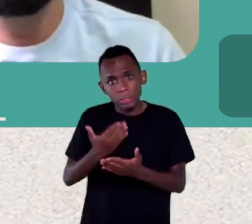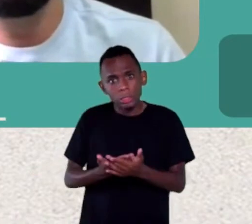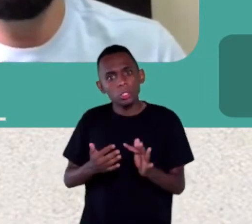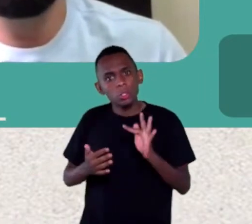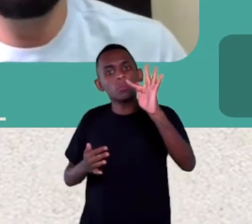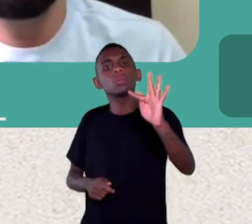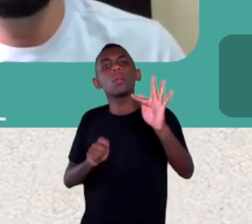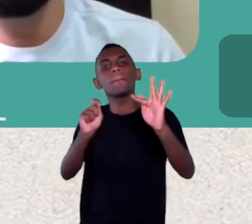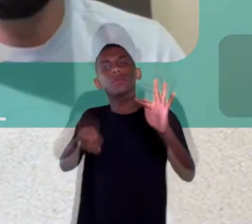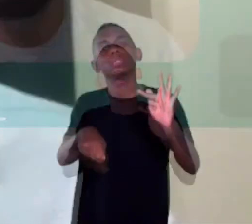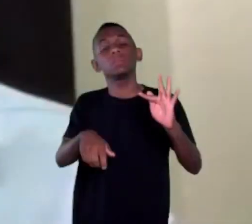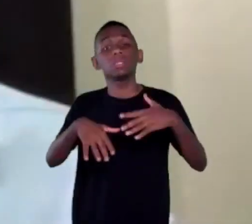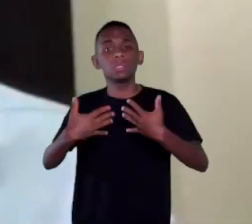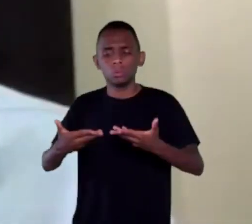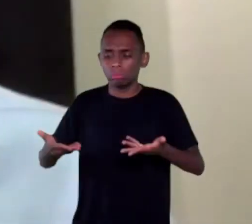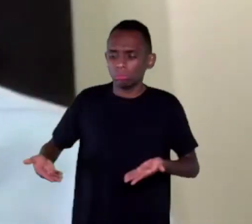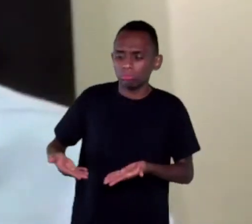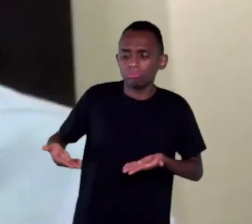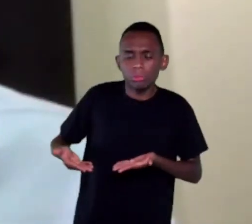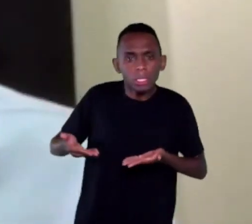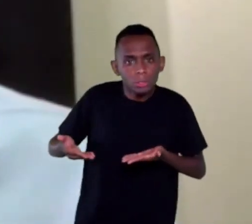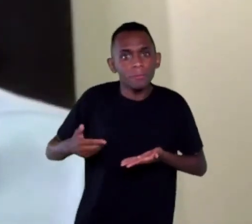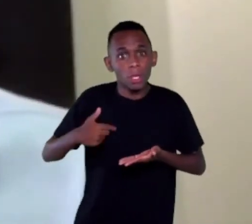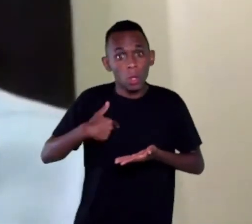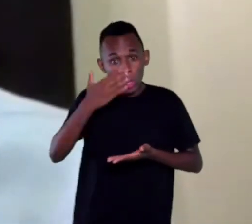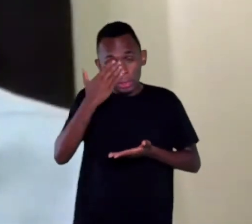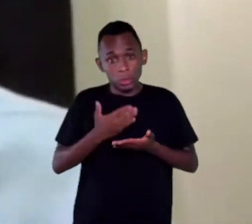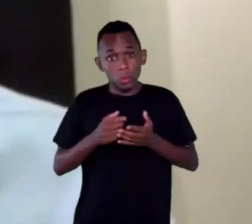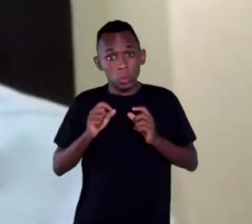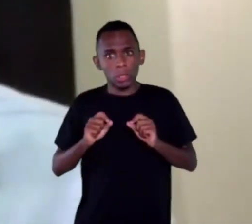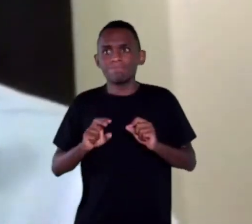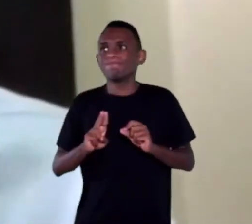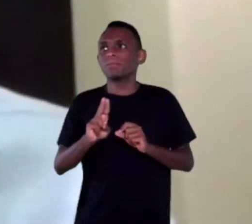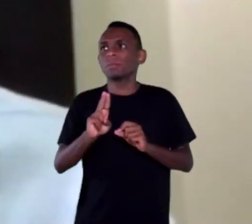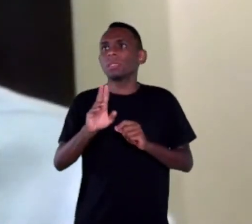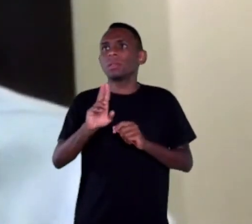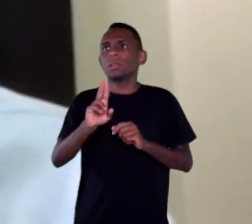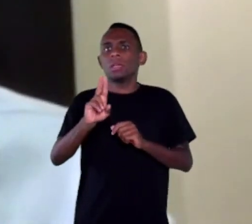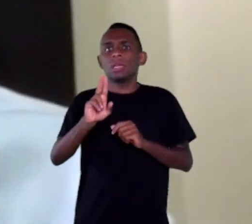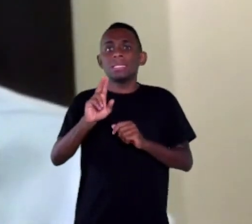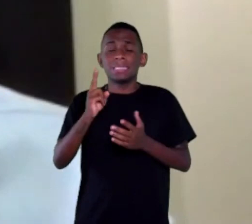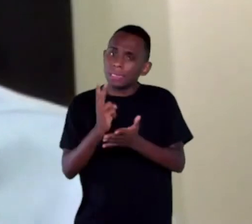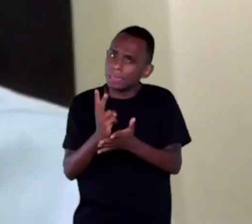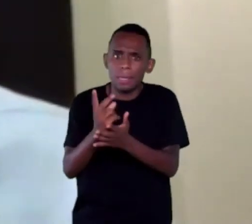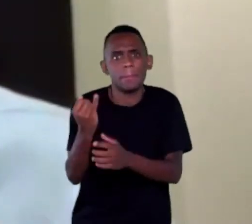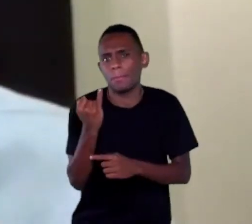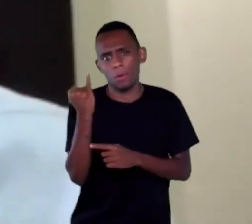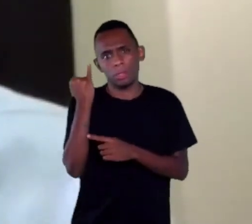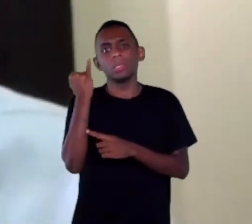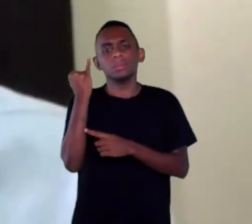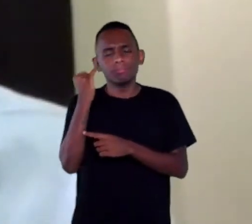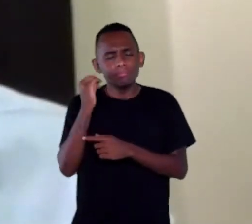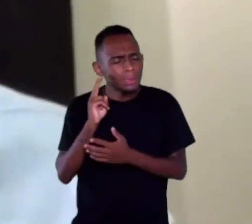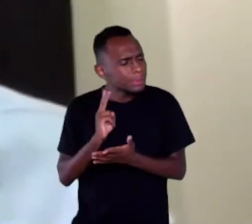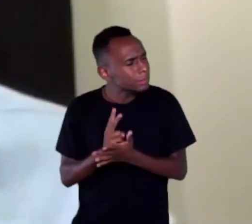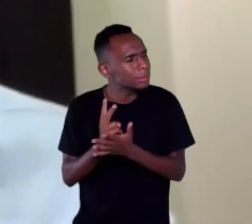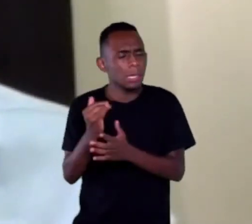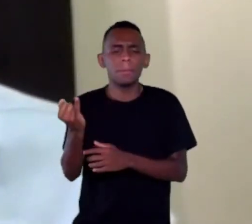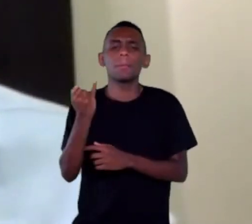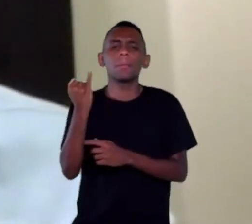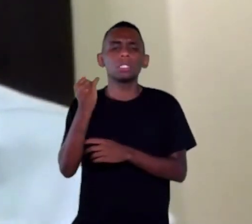tipo de incentivo, eu acredito que nunca vai ser ultrapassado, nunca vai sair de moda.